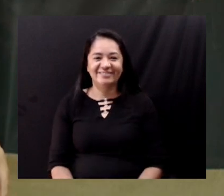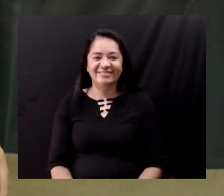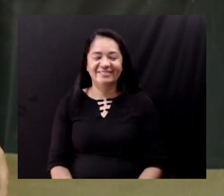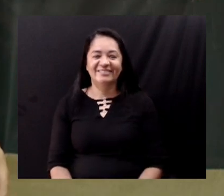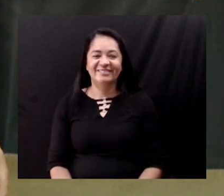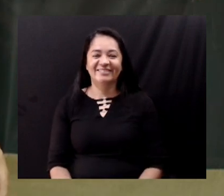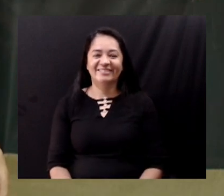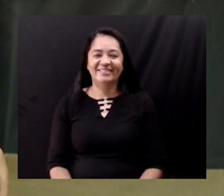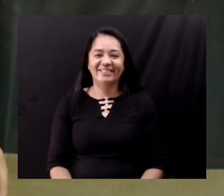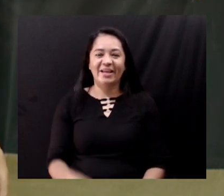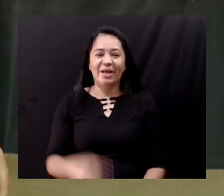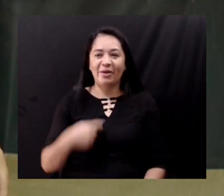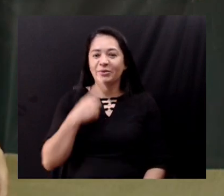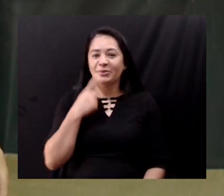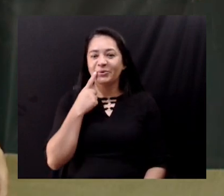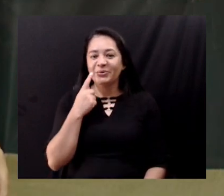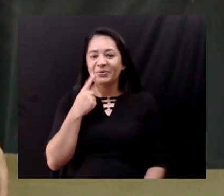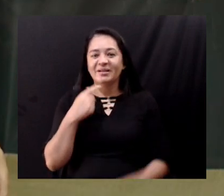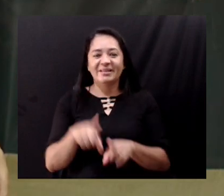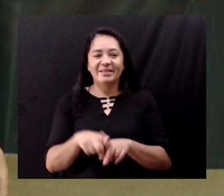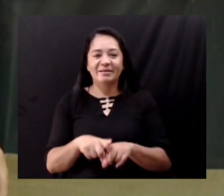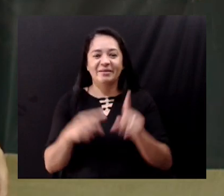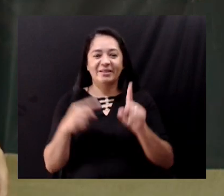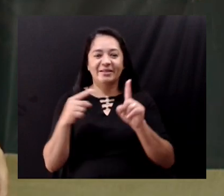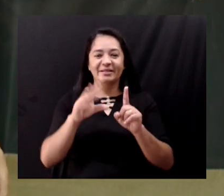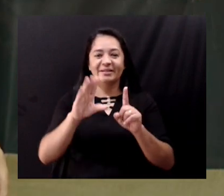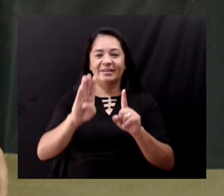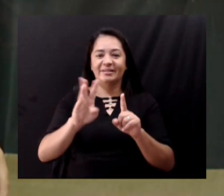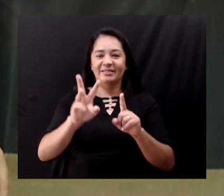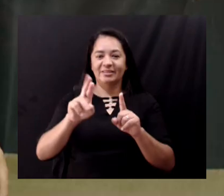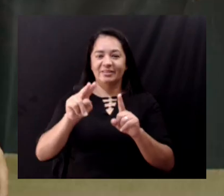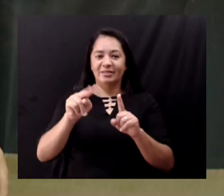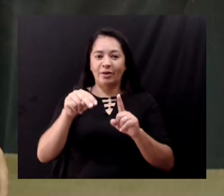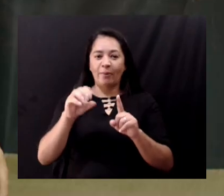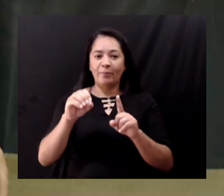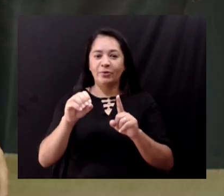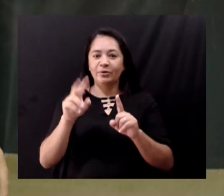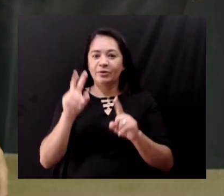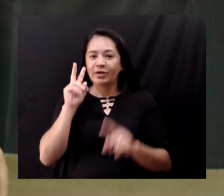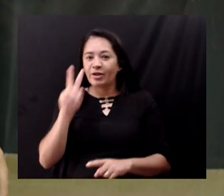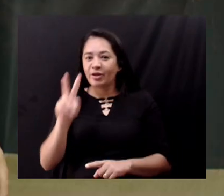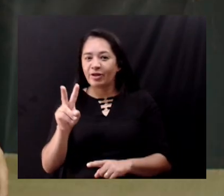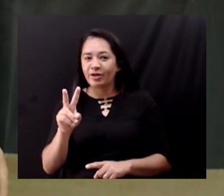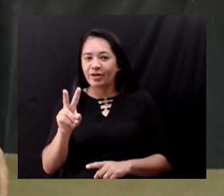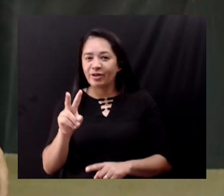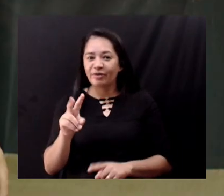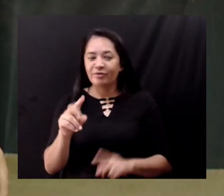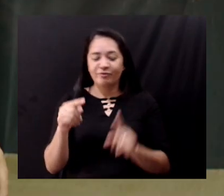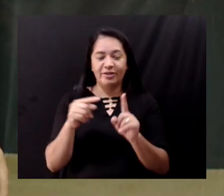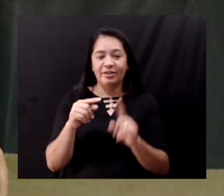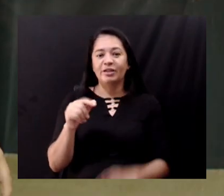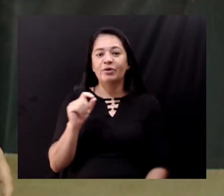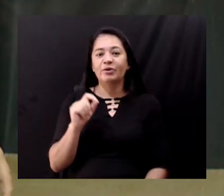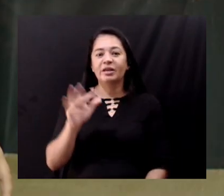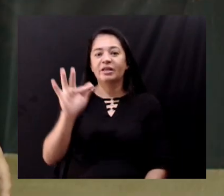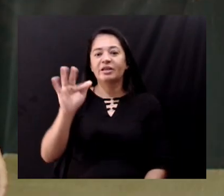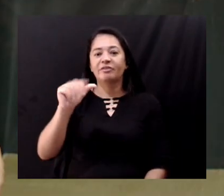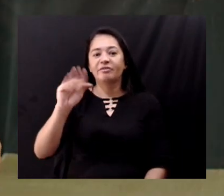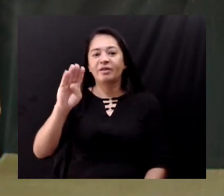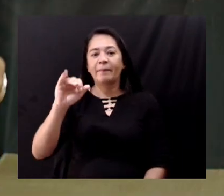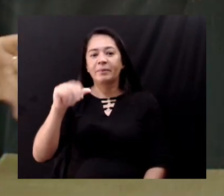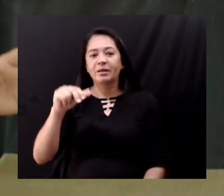beleza! O Bruno do Jardim Flamboyant. Vi que o Fabiano, da dupla sertaneja, emagreceu 40 quilos, verdade,